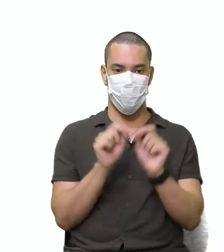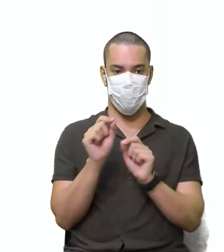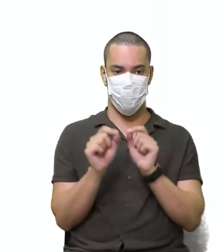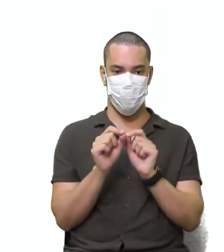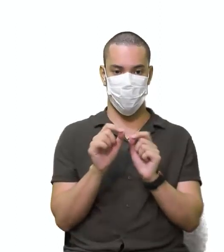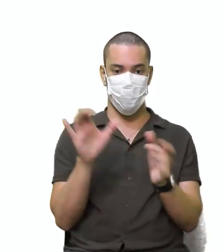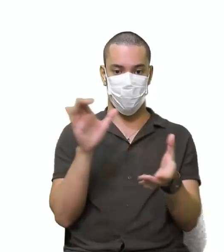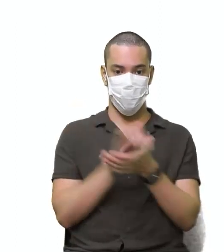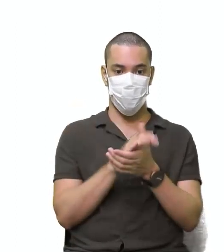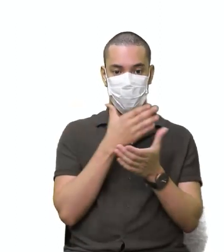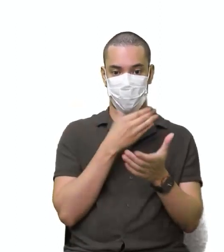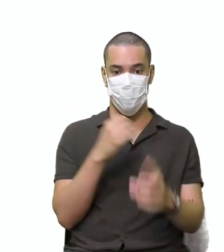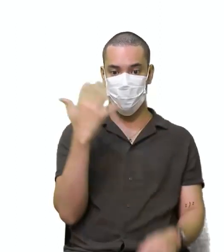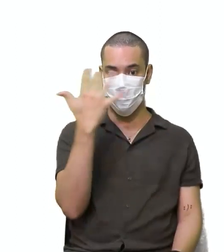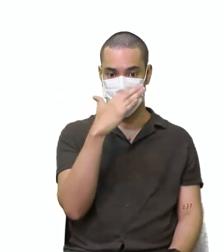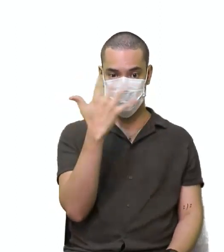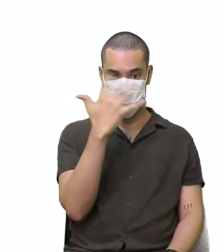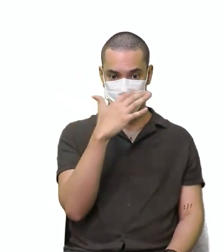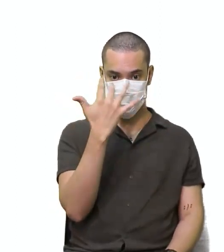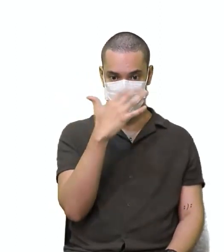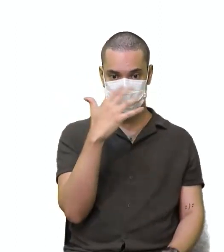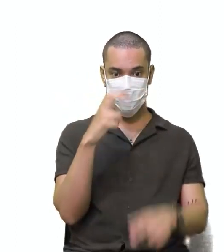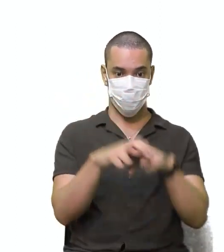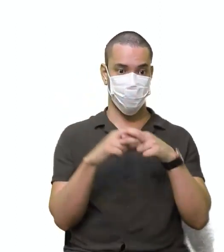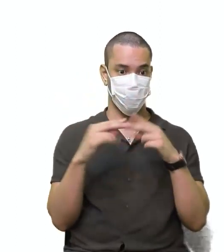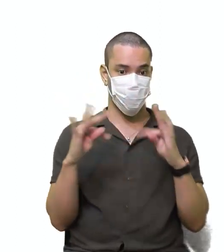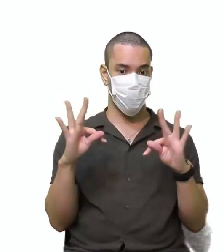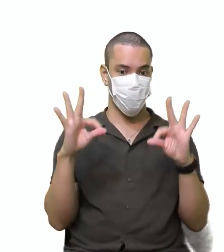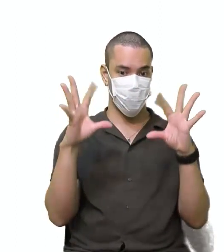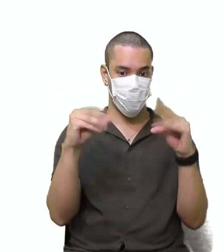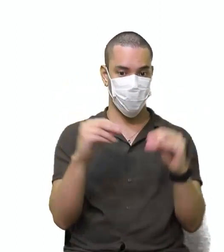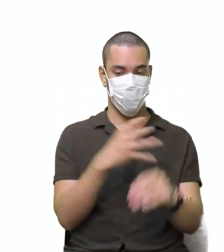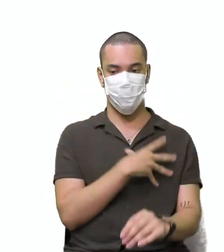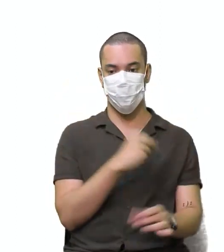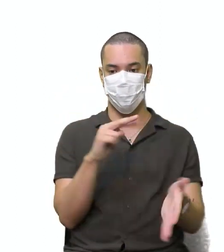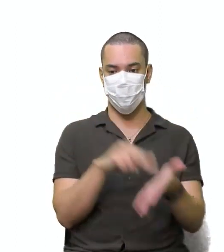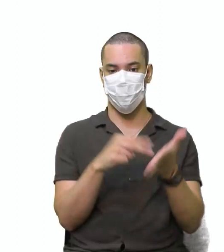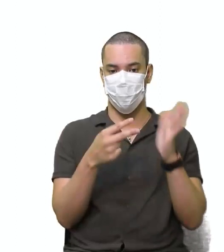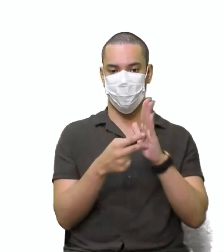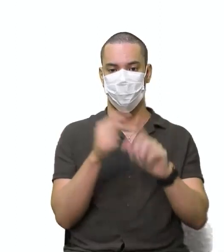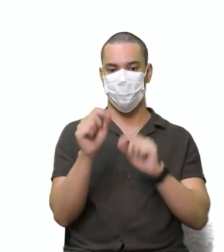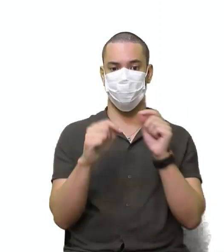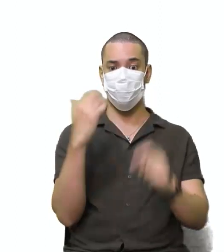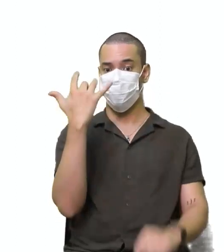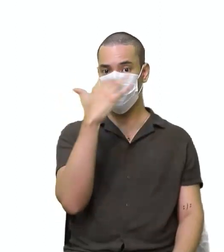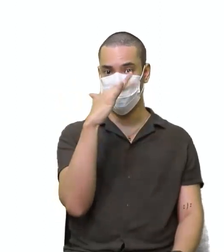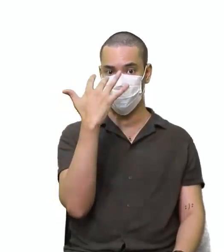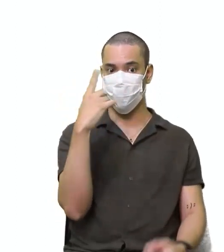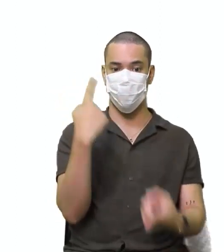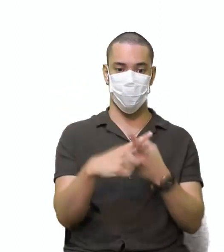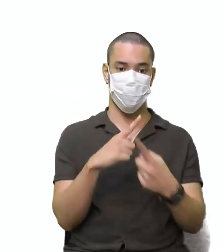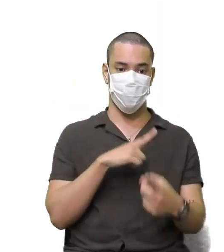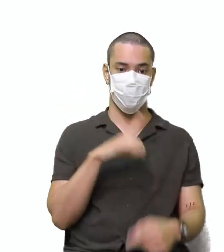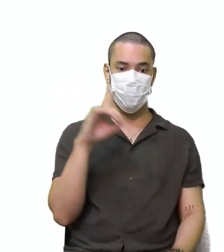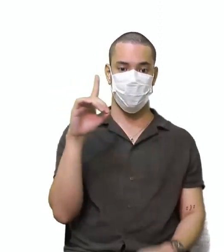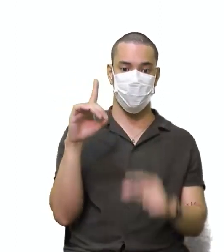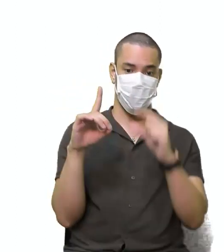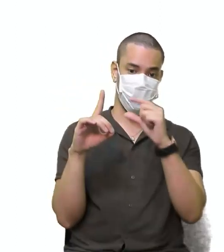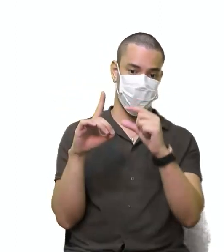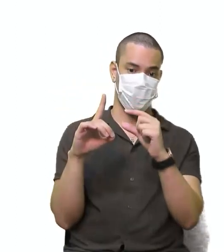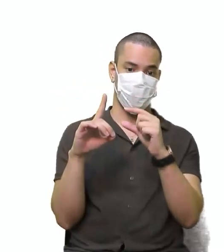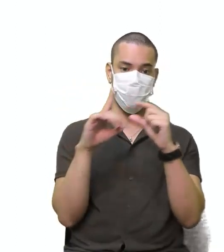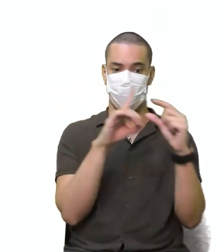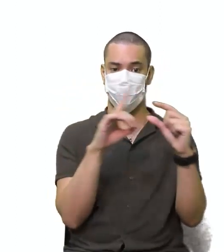com um homem daltônico. Então, todos eles, os filhos aqui, vão ser daltônicos, porque só tem Dzinho, gente. Só tem